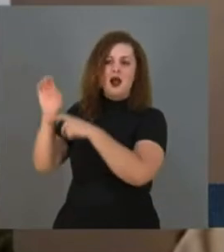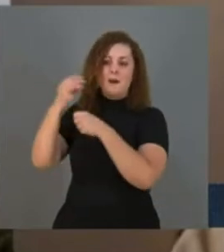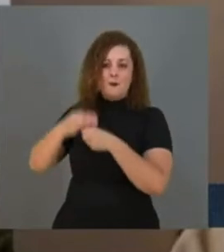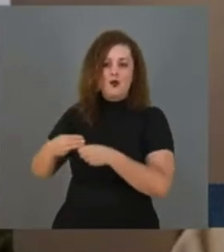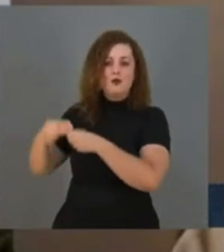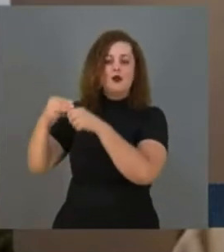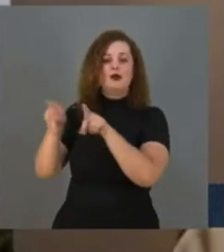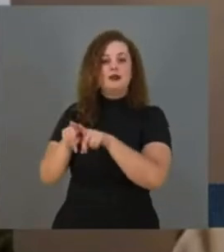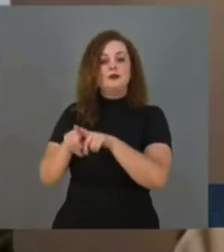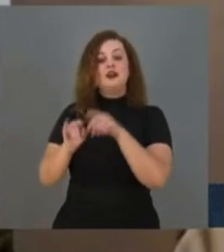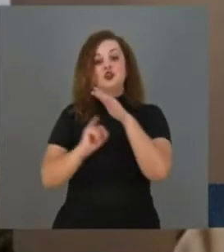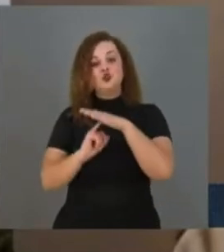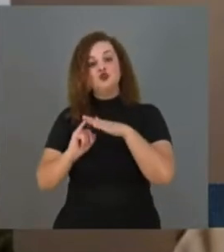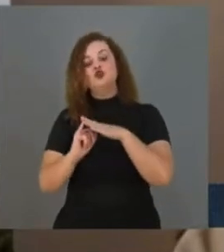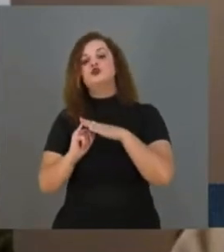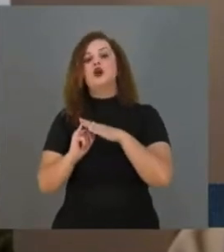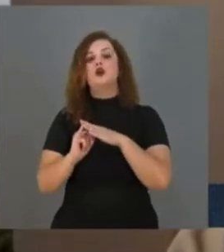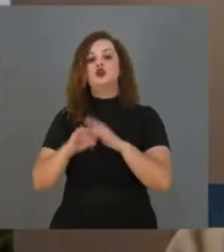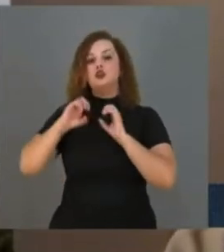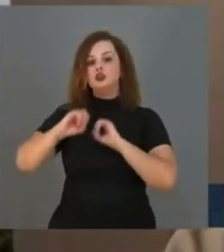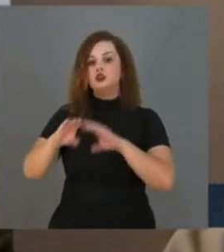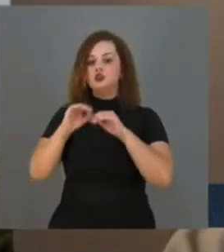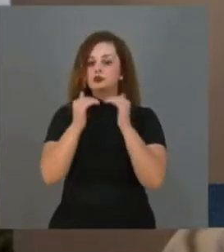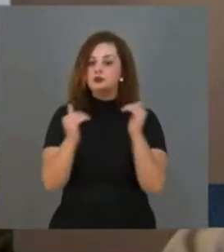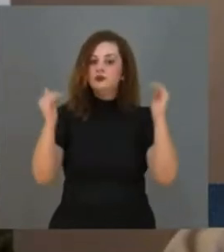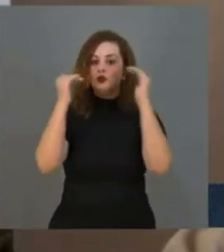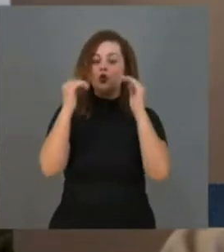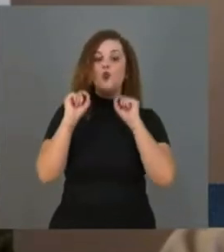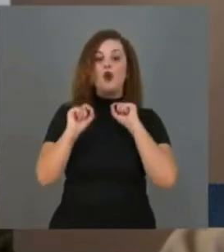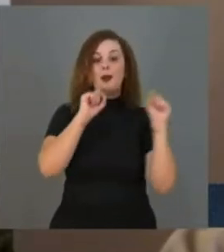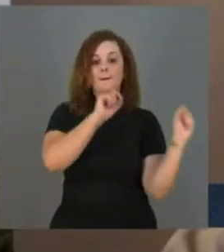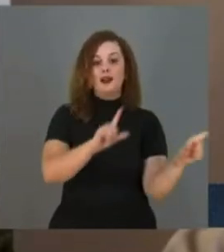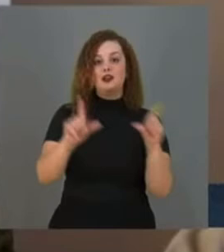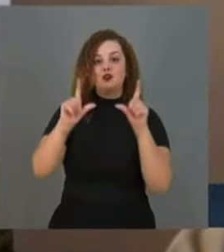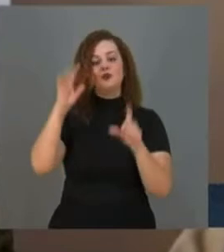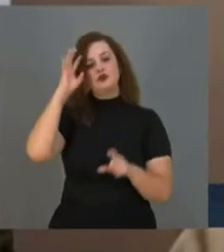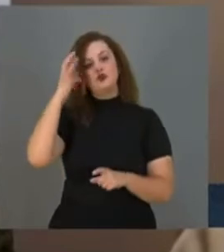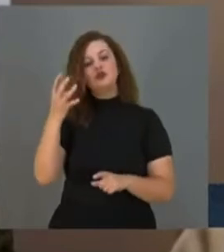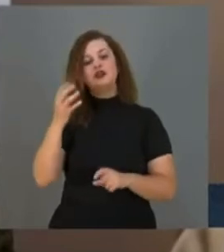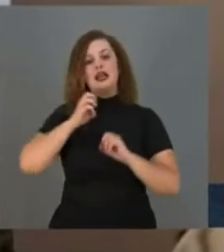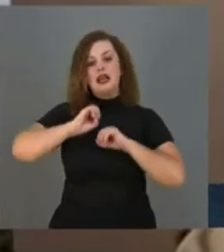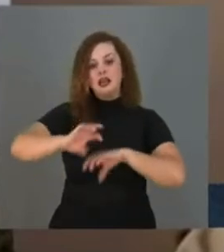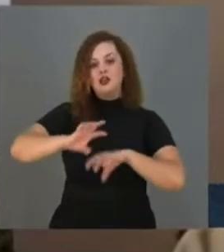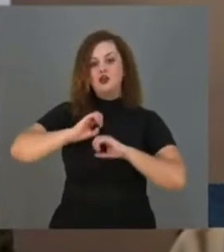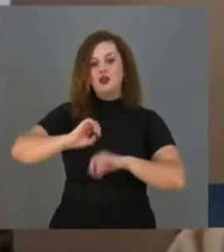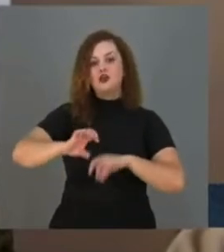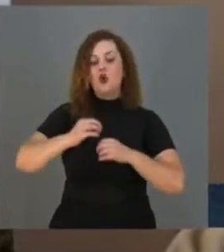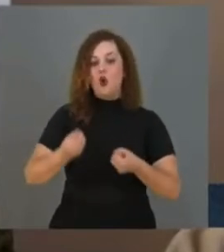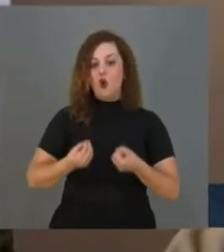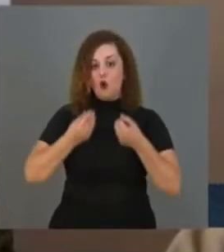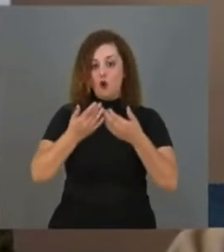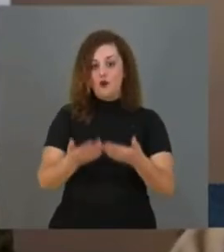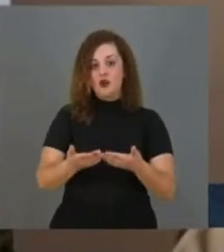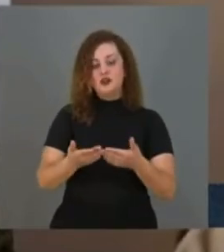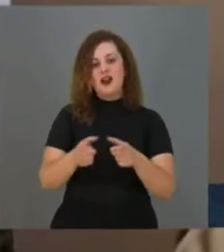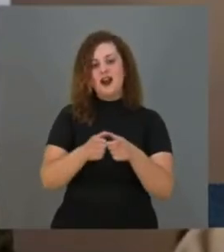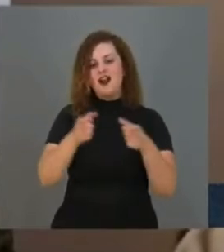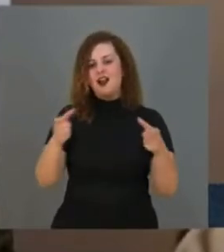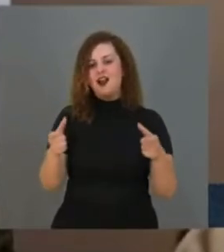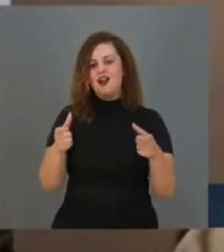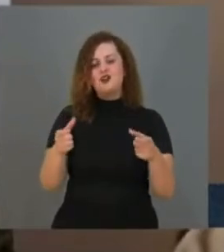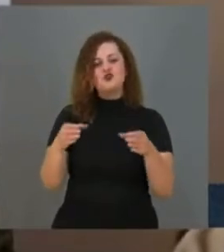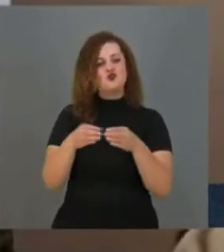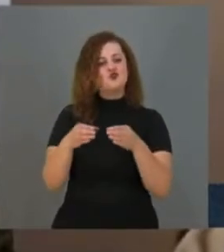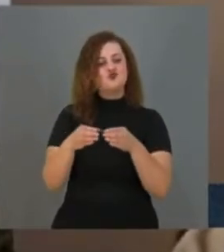municipais e das instituições de ensino superior às plataformas e soluções educacionais oferecidas por grandes